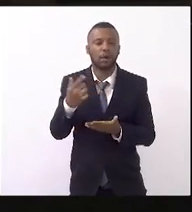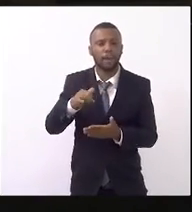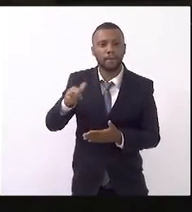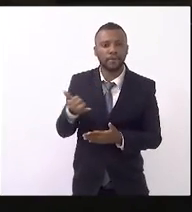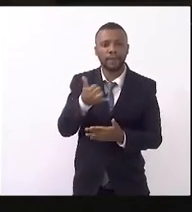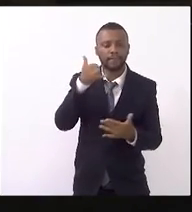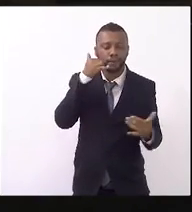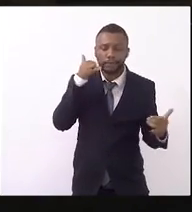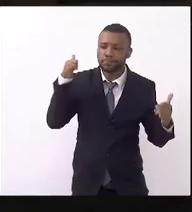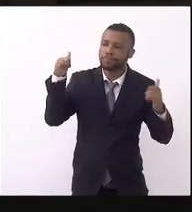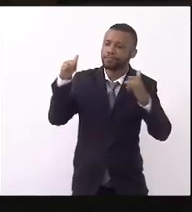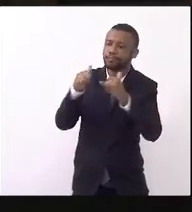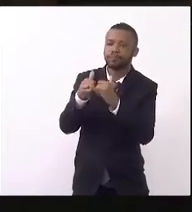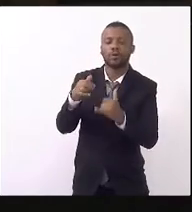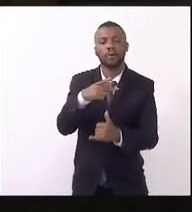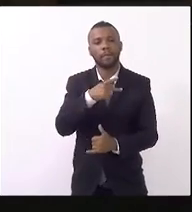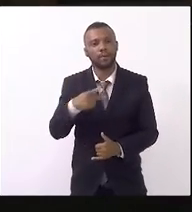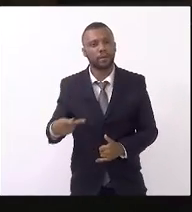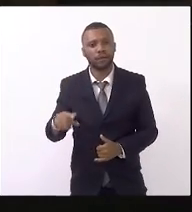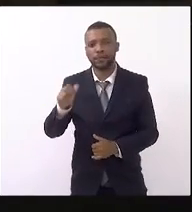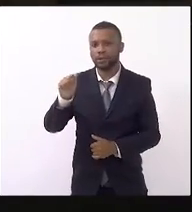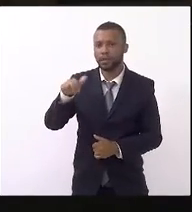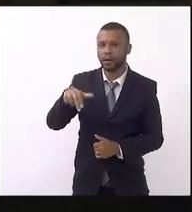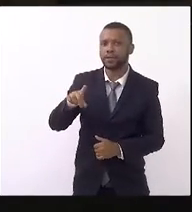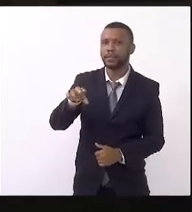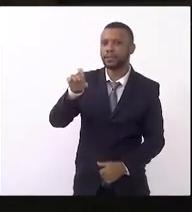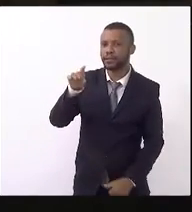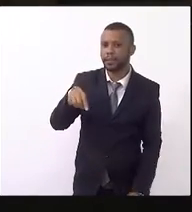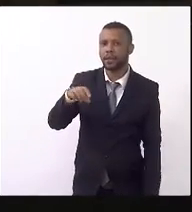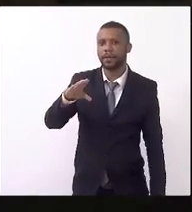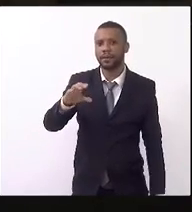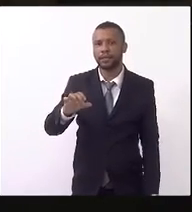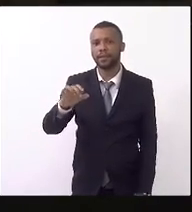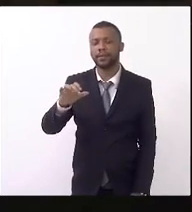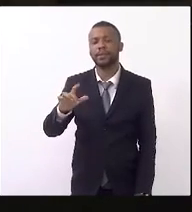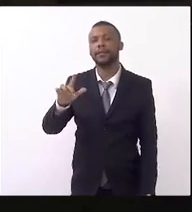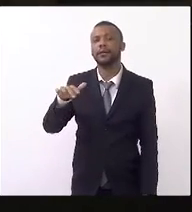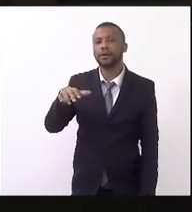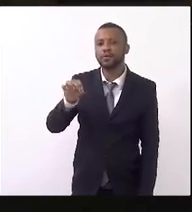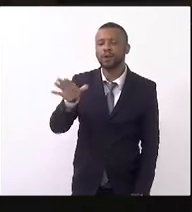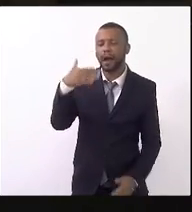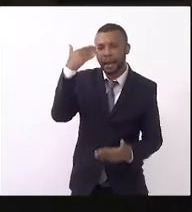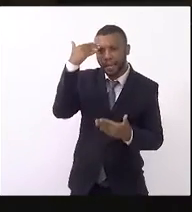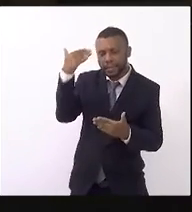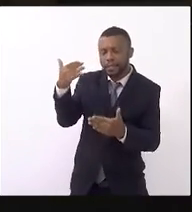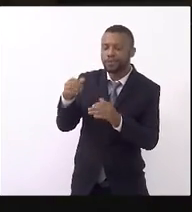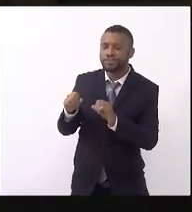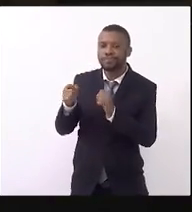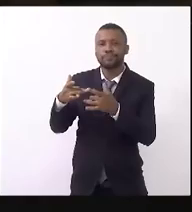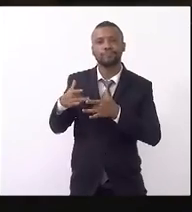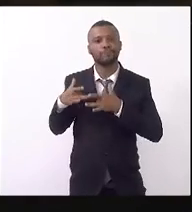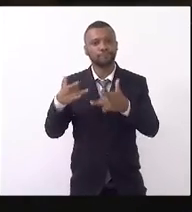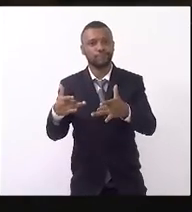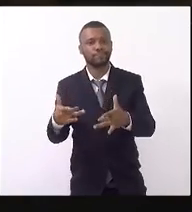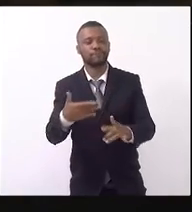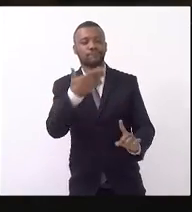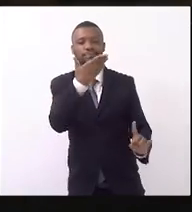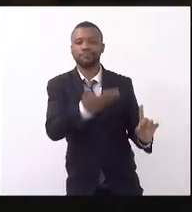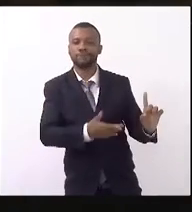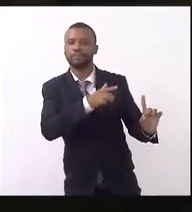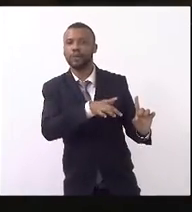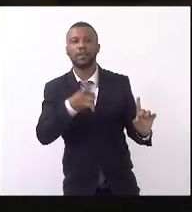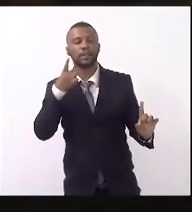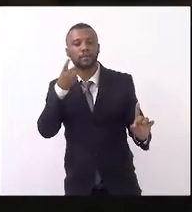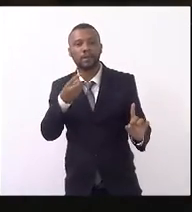André Siciliano. Desde já também agradeço a solidariedade empenhada pelo nobre deputado Valdec Carneiro, que entrou